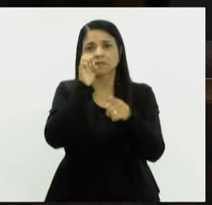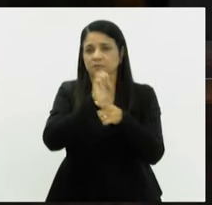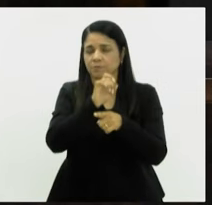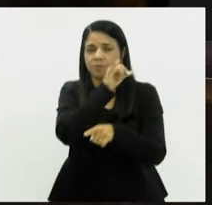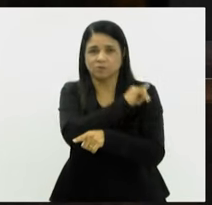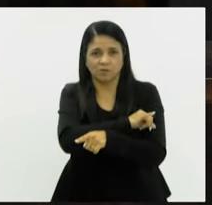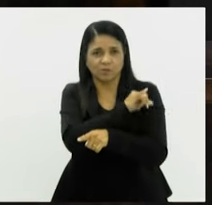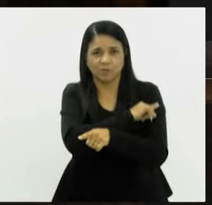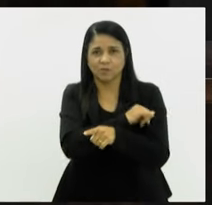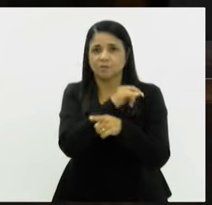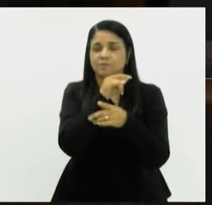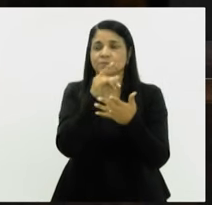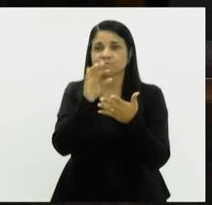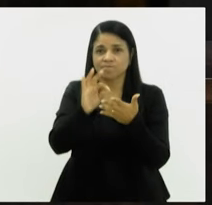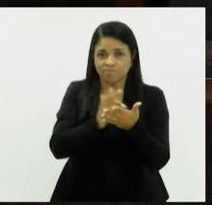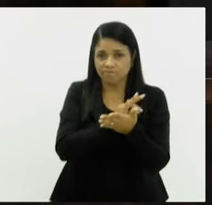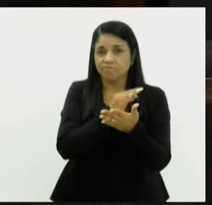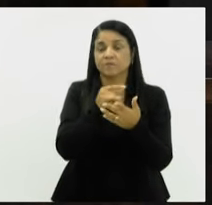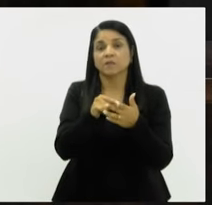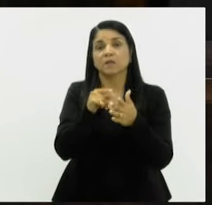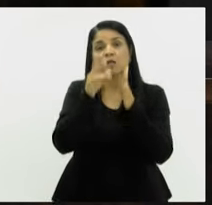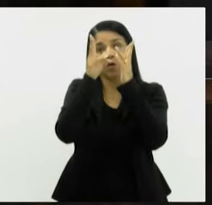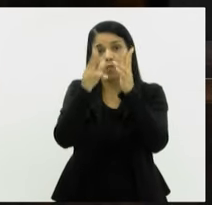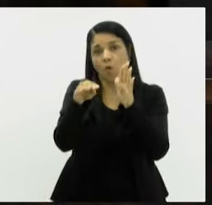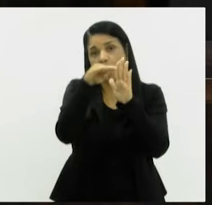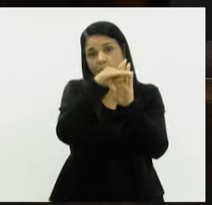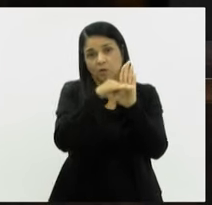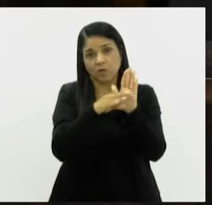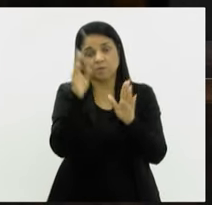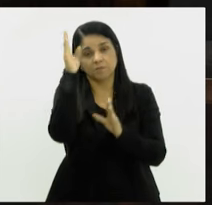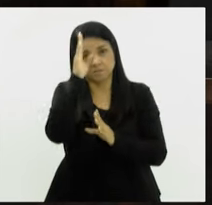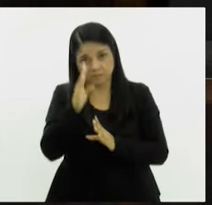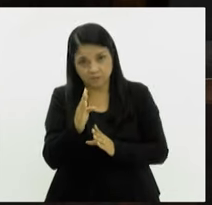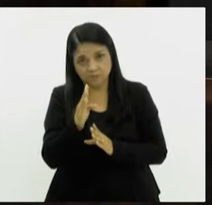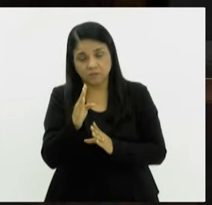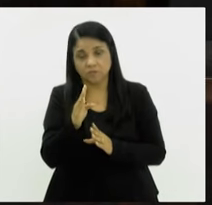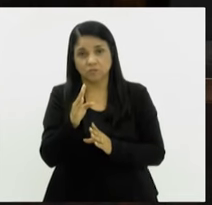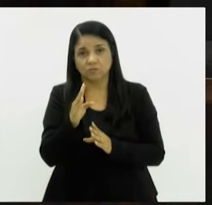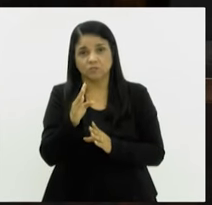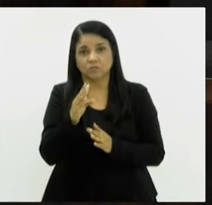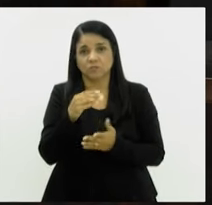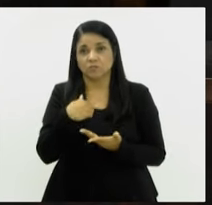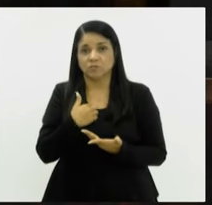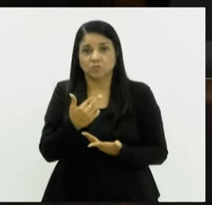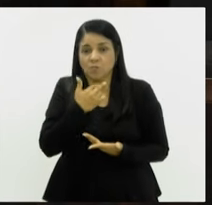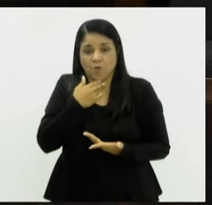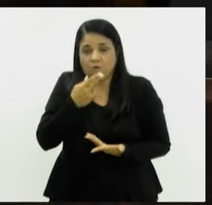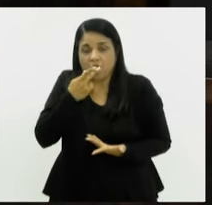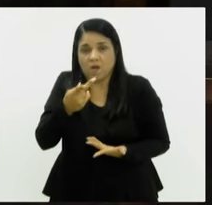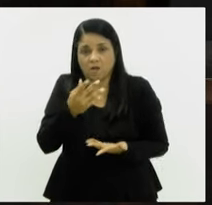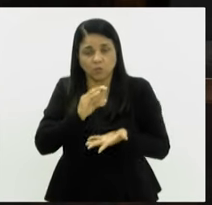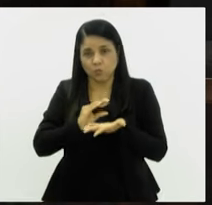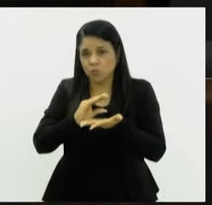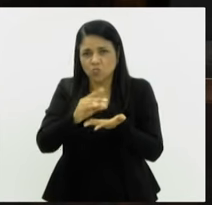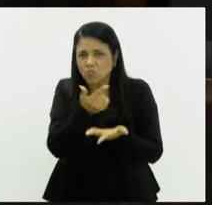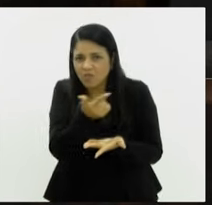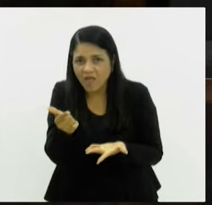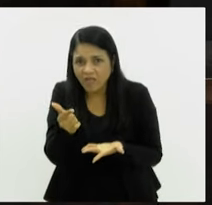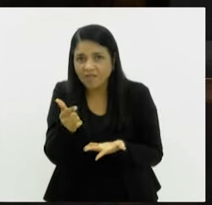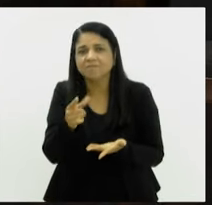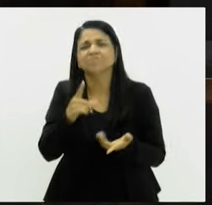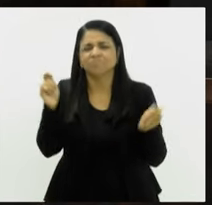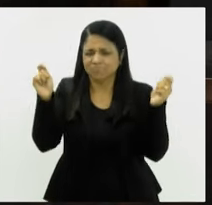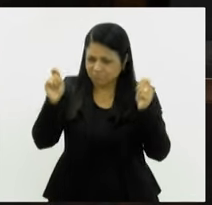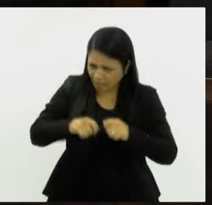Janeiro, conforme o Programa Nacional, porque não pode nem dizer que não há recursos, que não há orçamento, porque dá